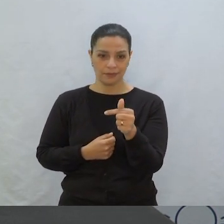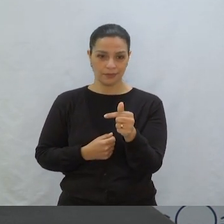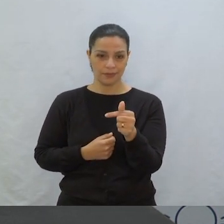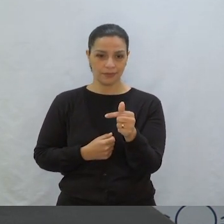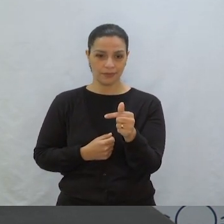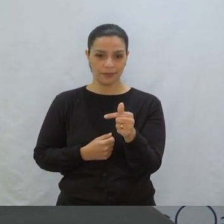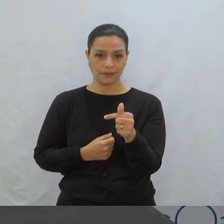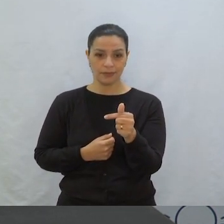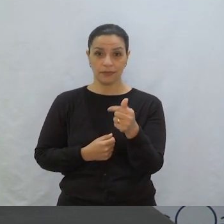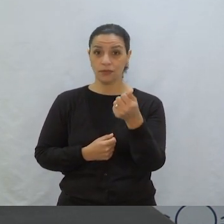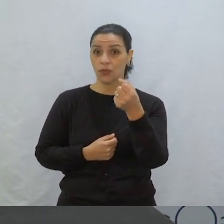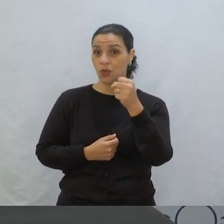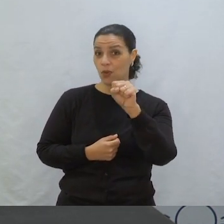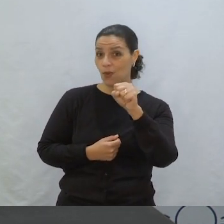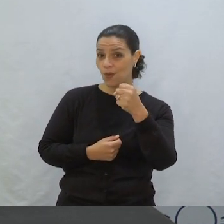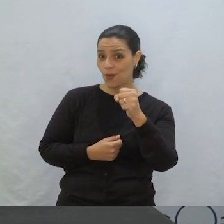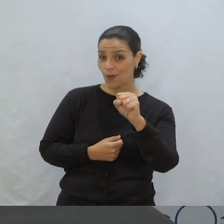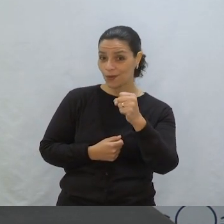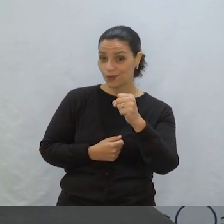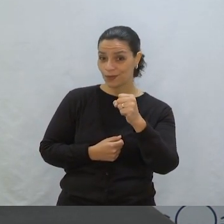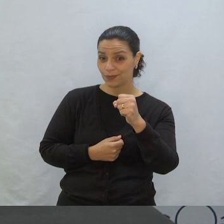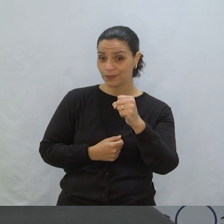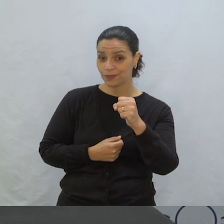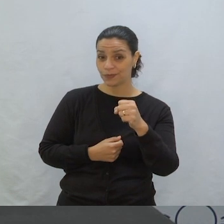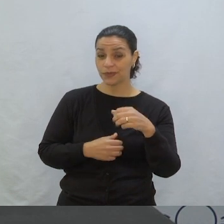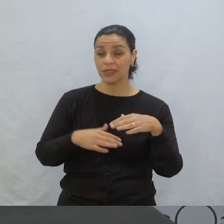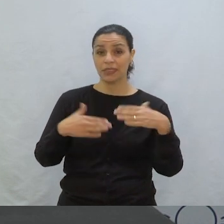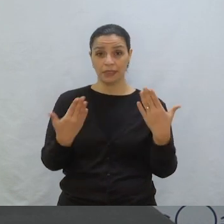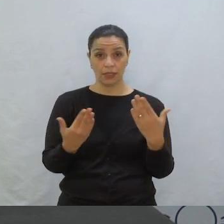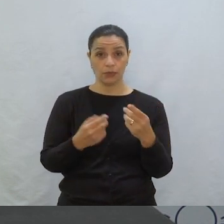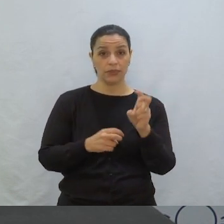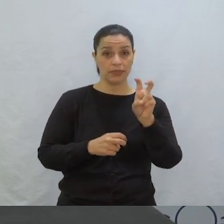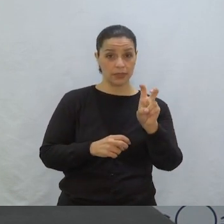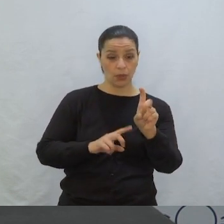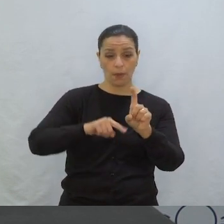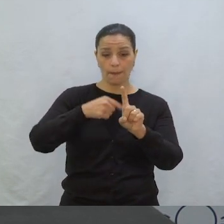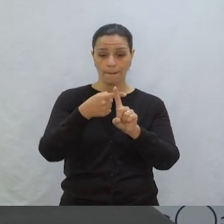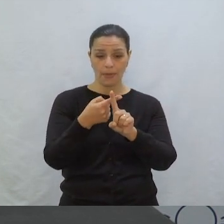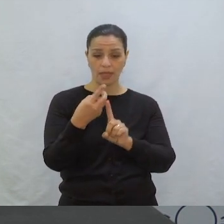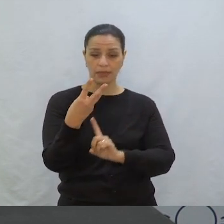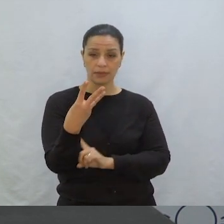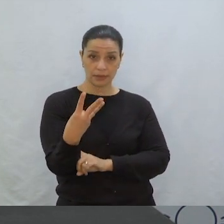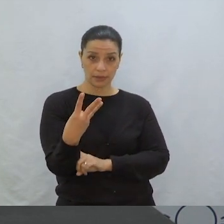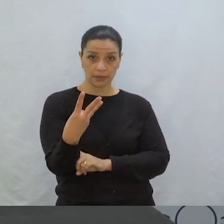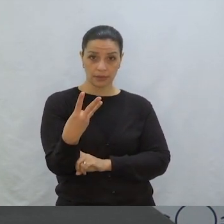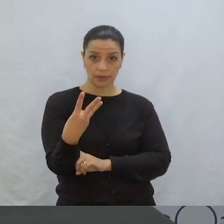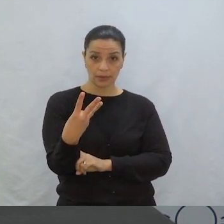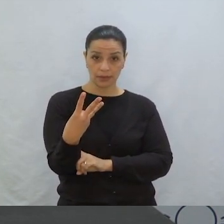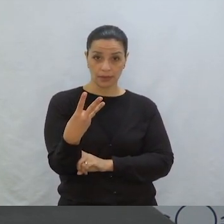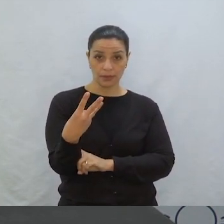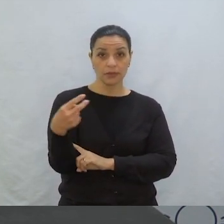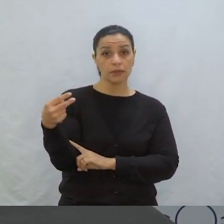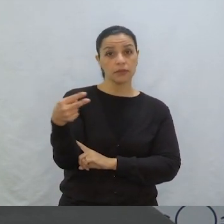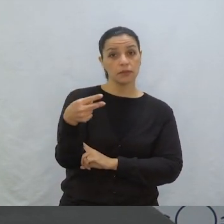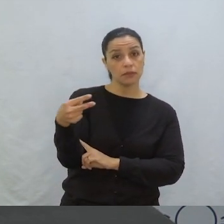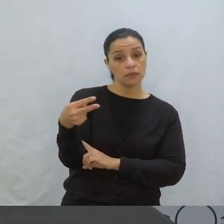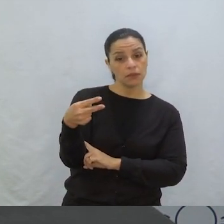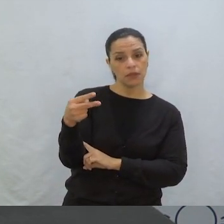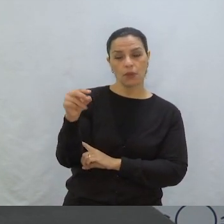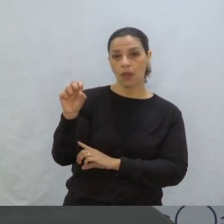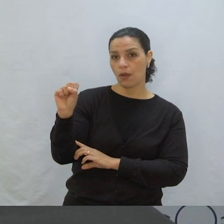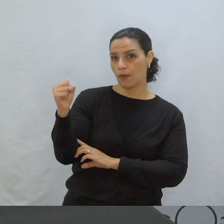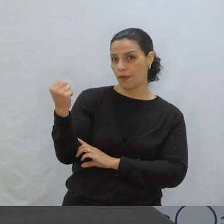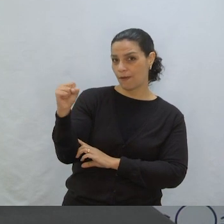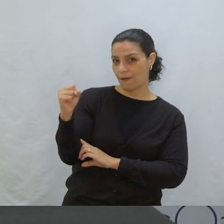6, 7, 8. Então, 5 mais